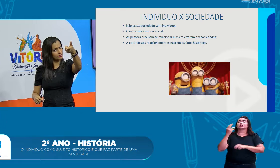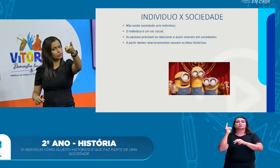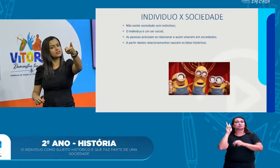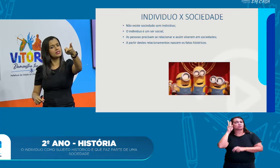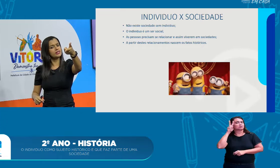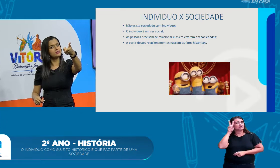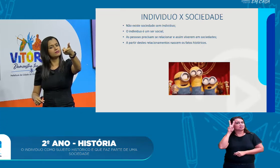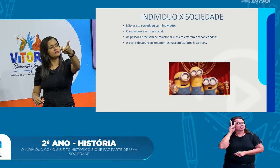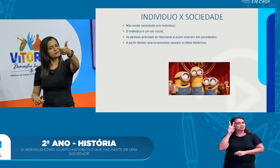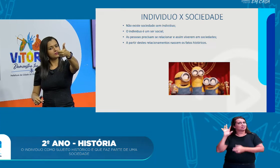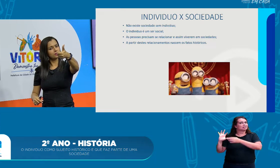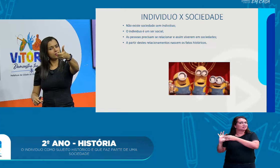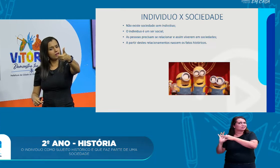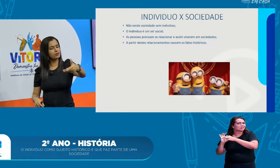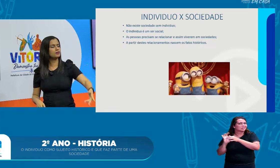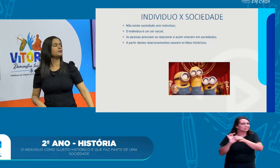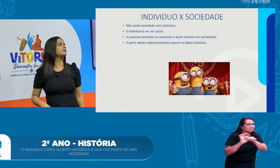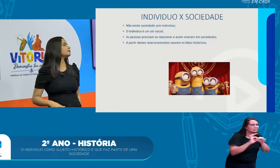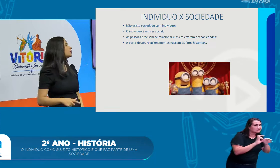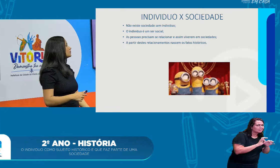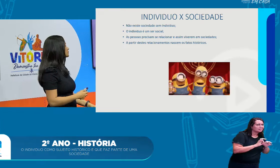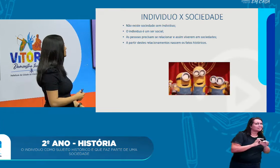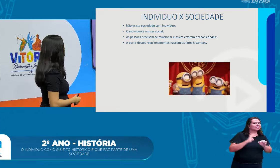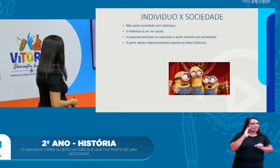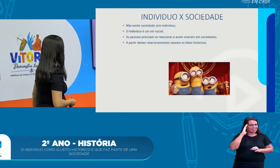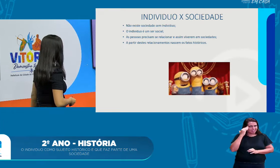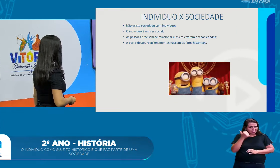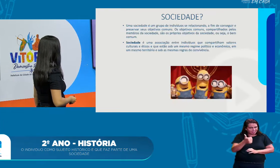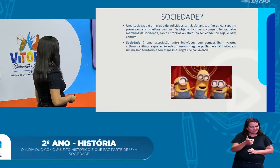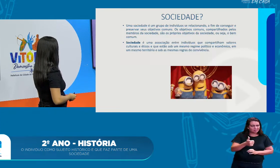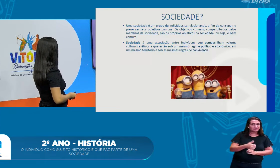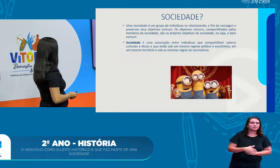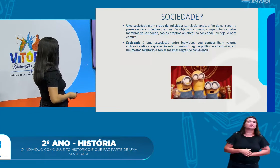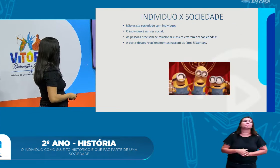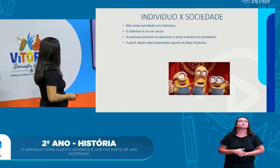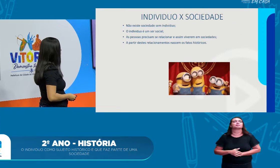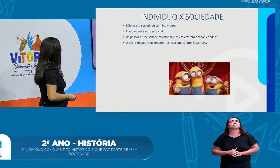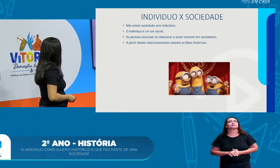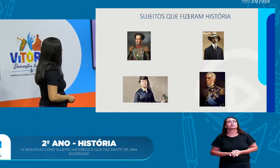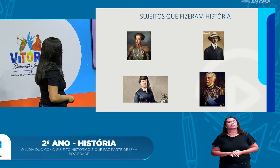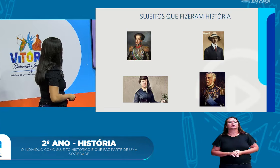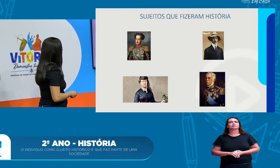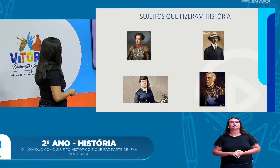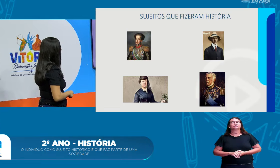Olha aí, tudo se ligando. Ligou? Pronto. Vamos lá.